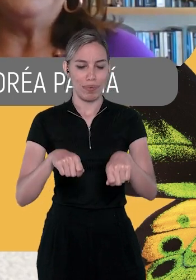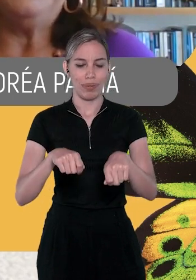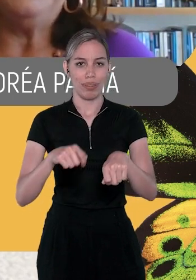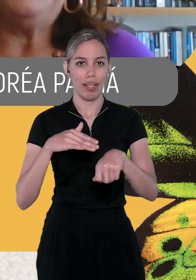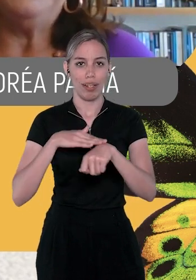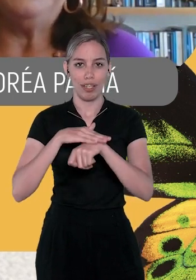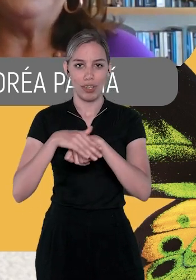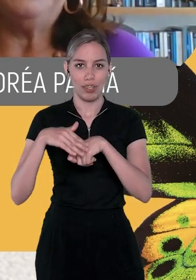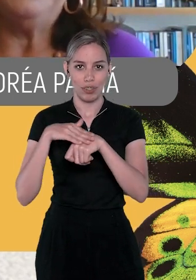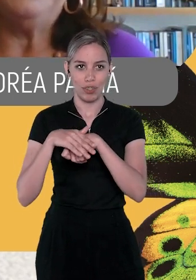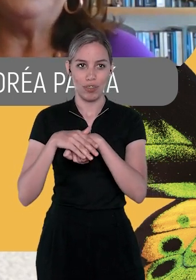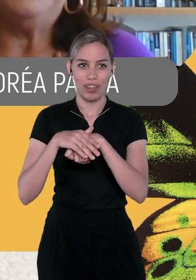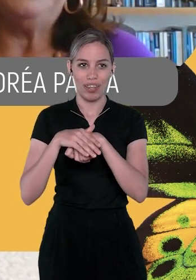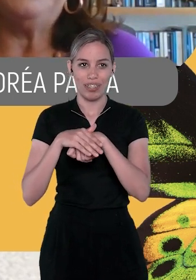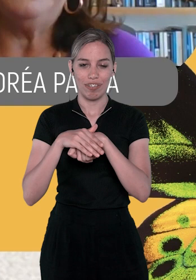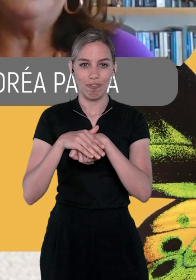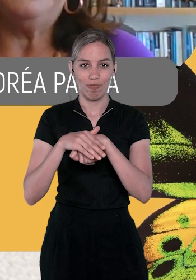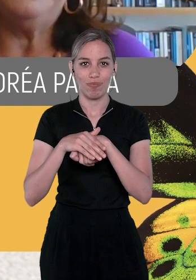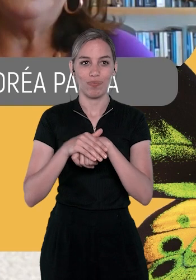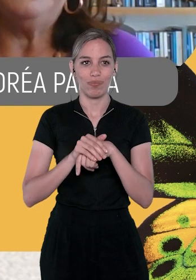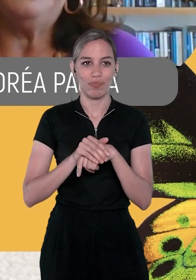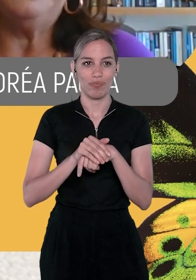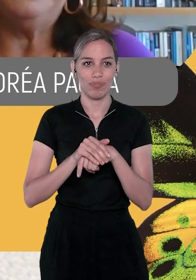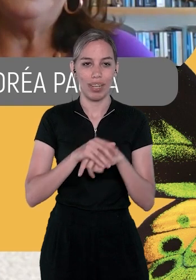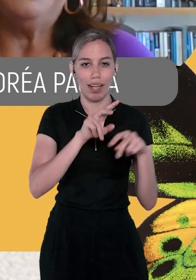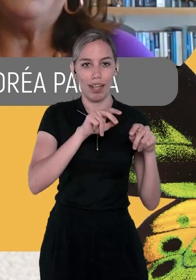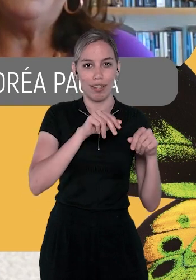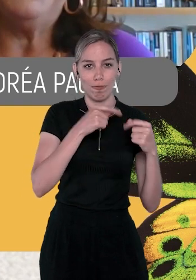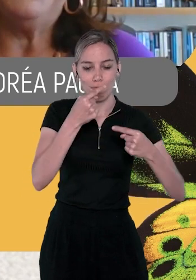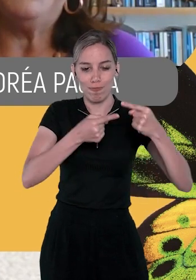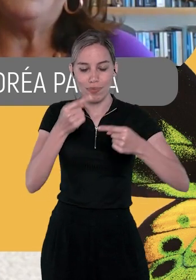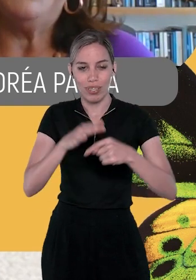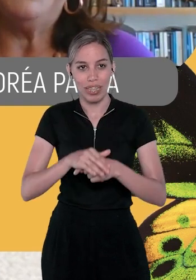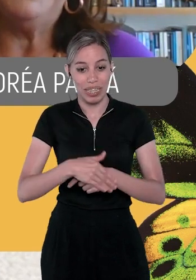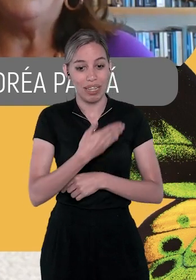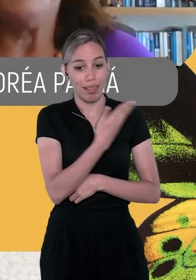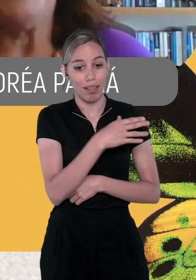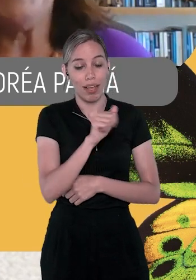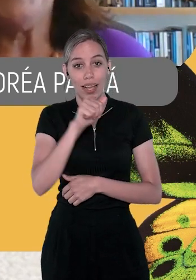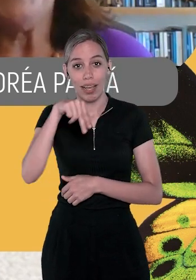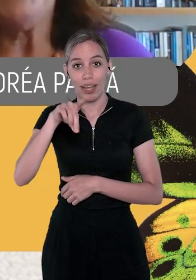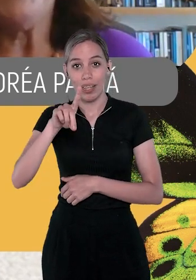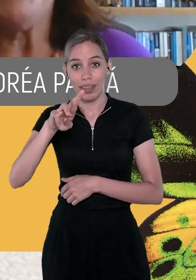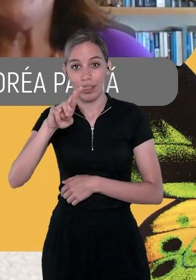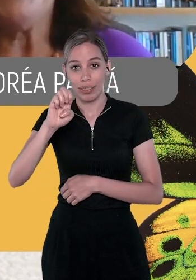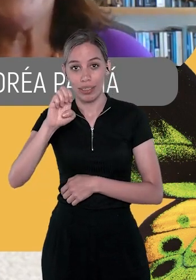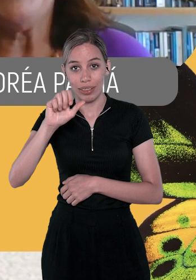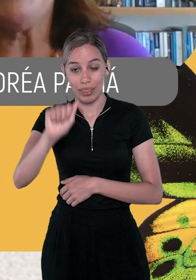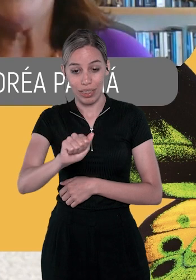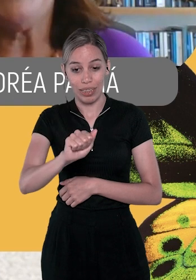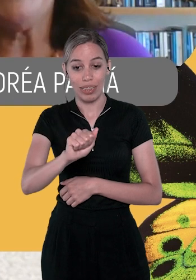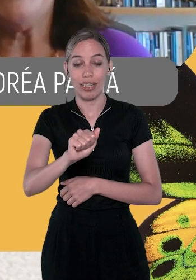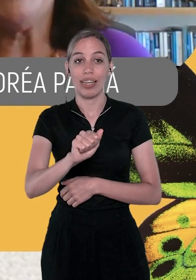de Sérgio Abranches. A capa tem um fundo em tons amarelo e alaranjado, com o título escrito na vertical do